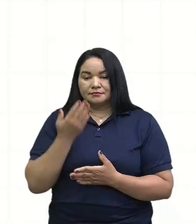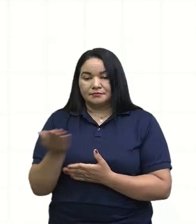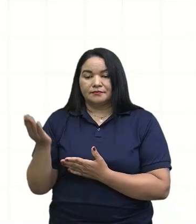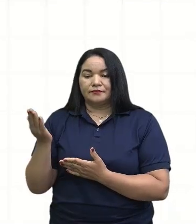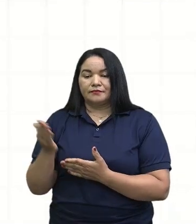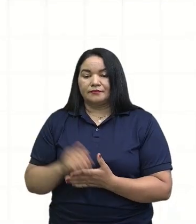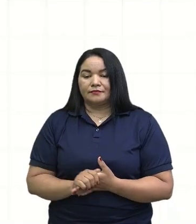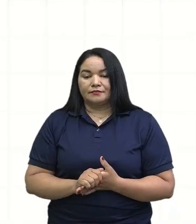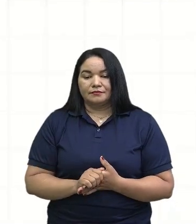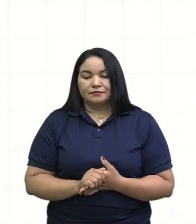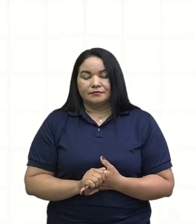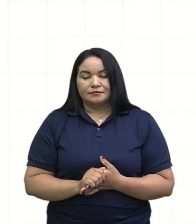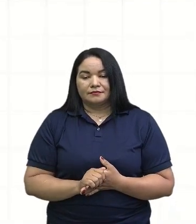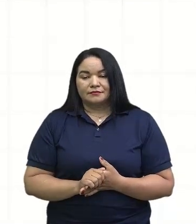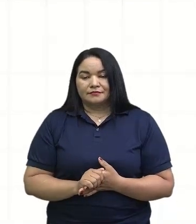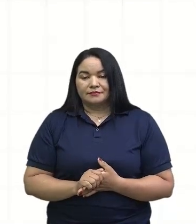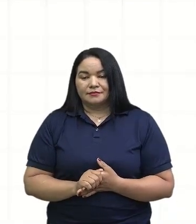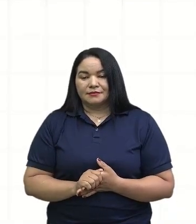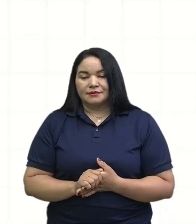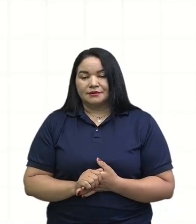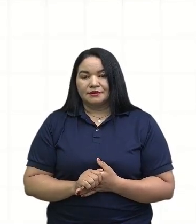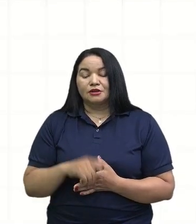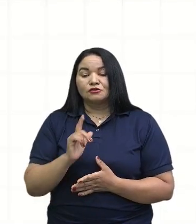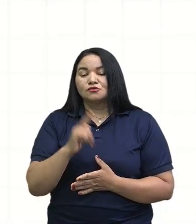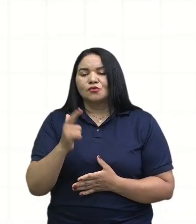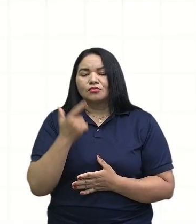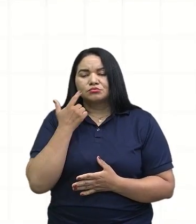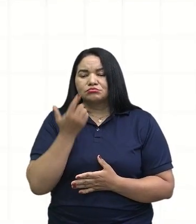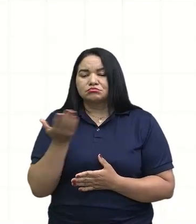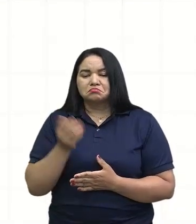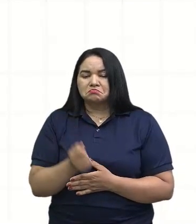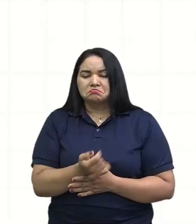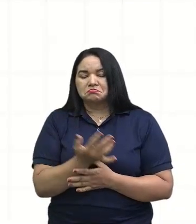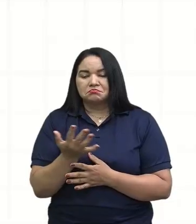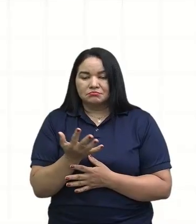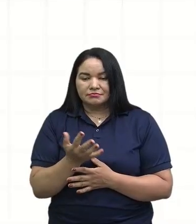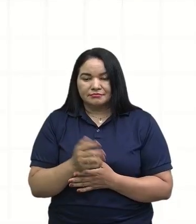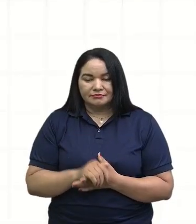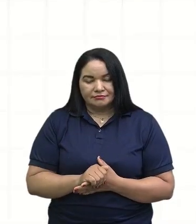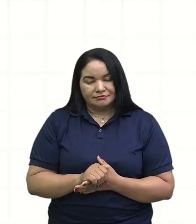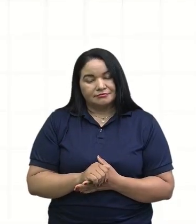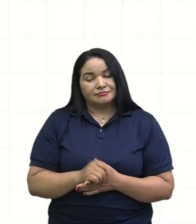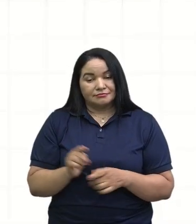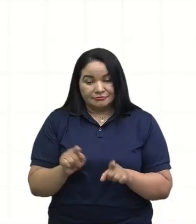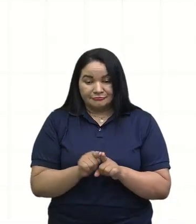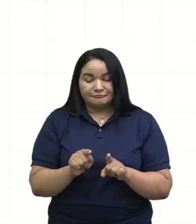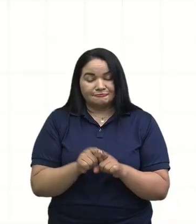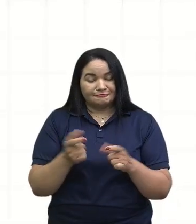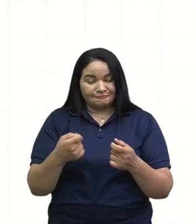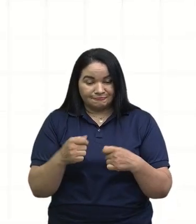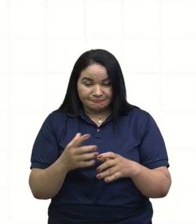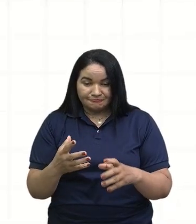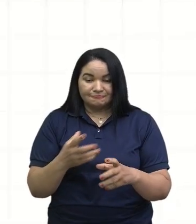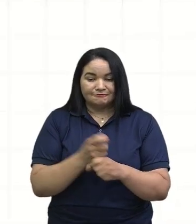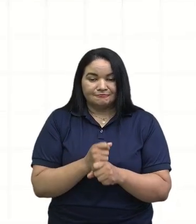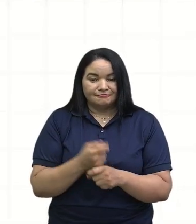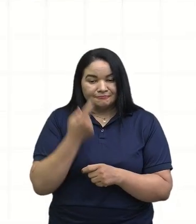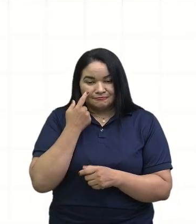170 graus. Ah, mas e os outros ângulos medem quanto, hein? É só a gente fazer o cálculo agora. Vamos pegar aqui,